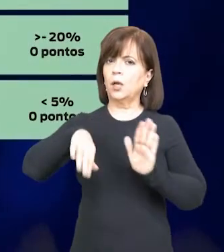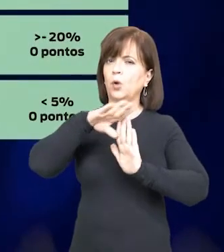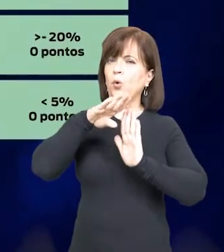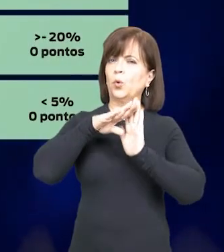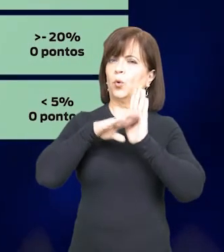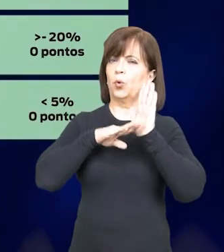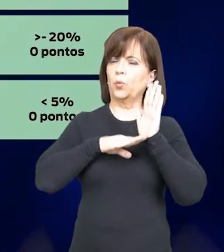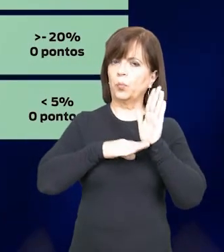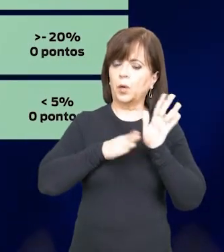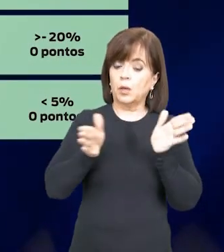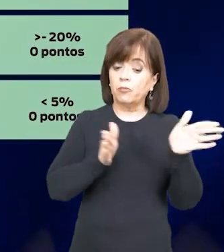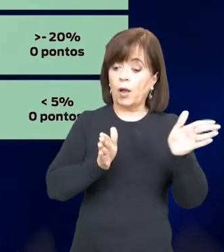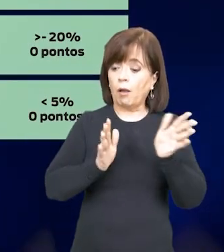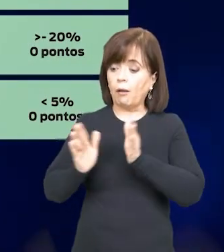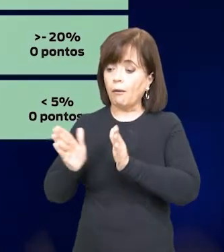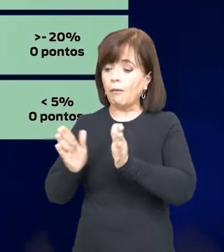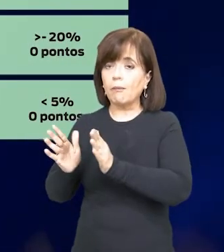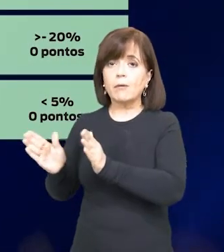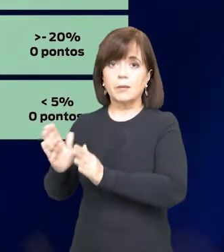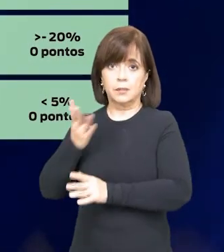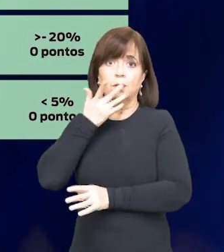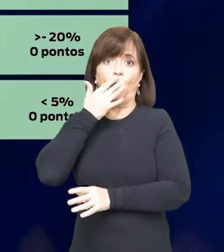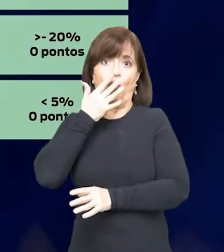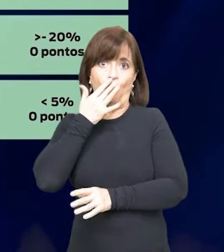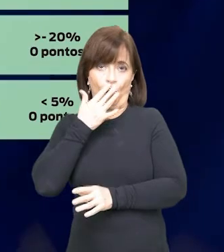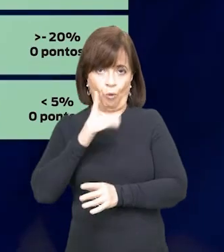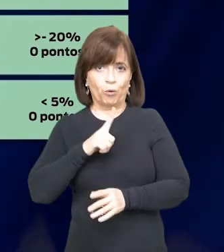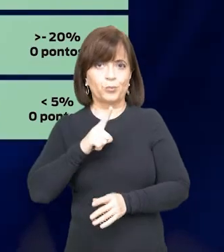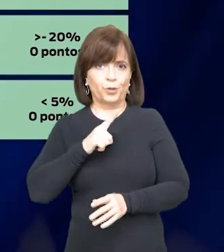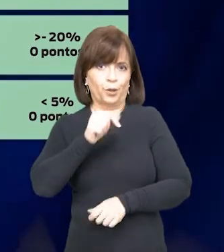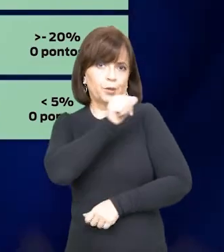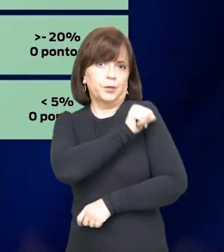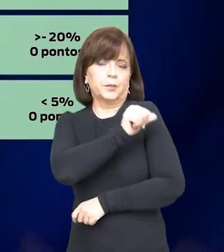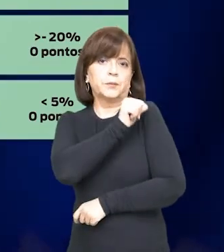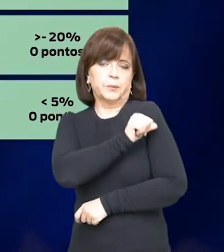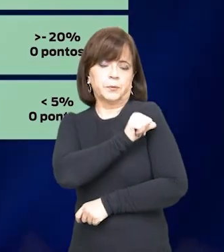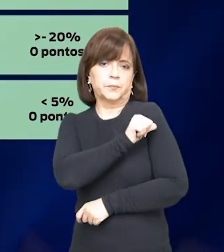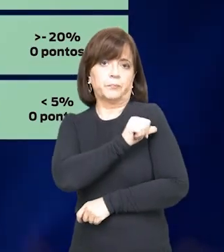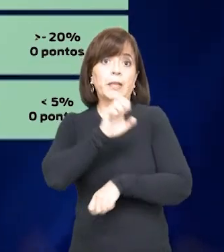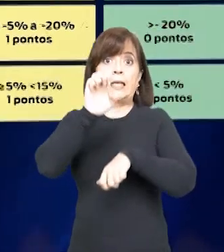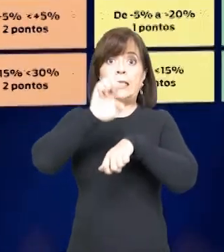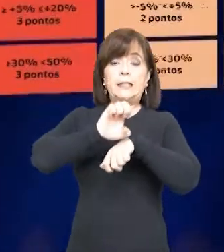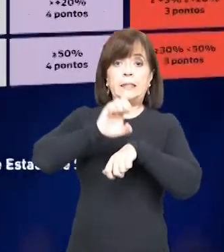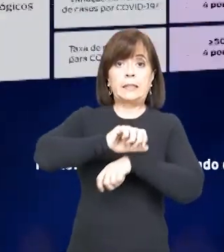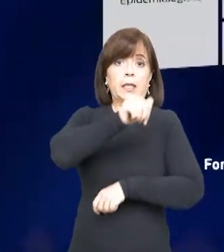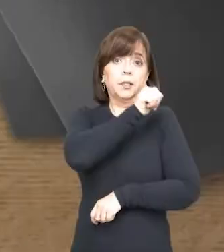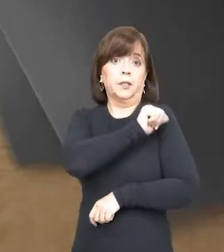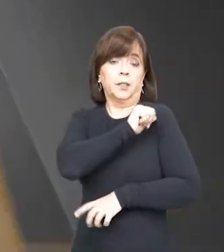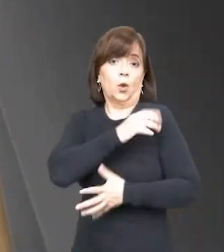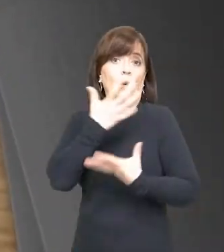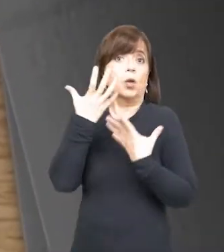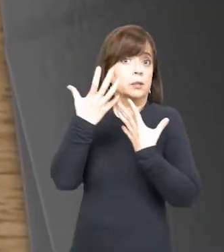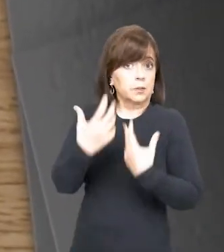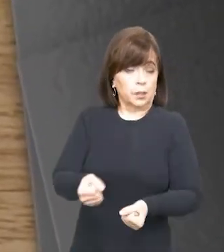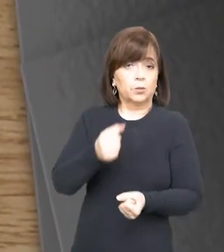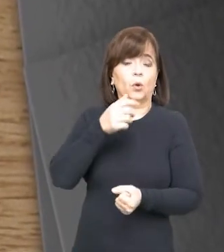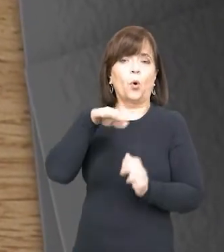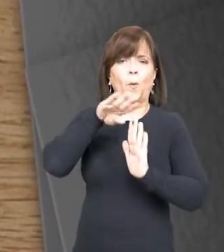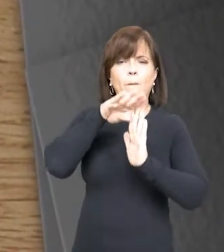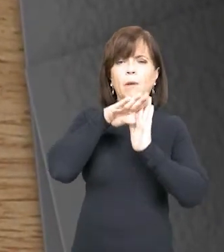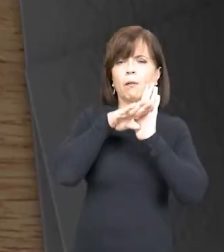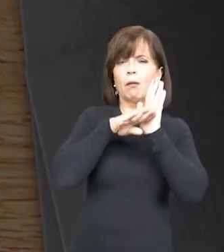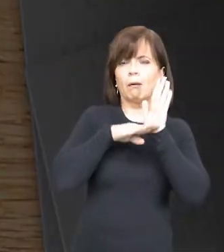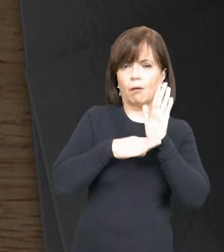de faseamento do Estado do Rio de Janeiro. O Estado do Rio de Janeiro adotou um plano de faseamento que é baseado num instrumento